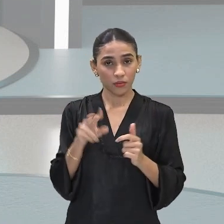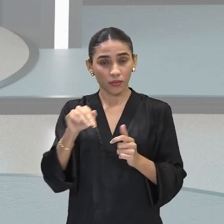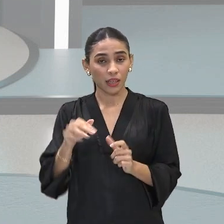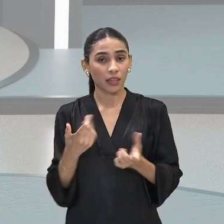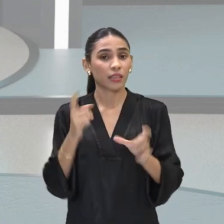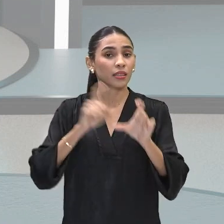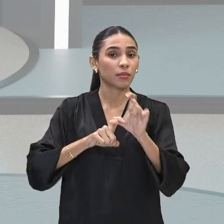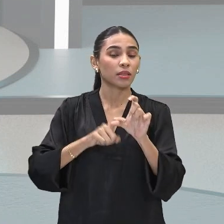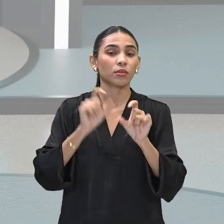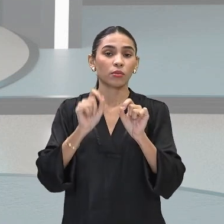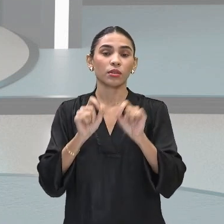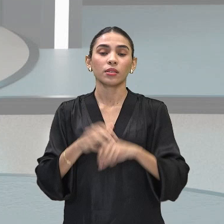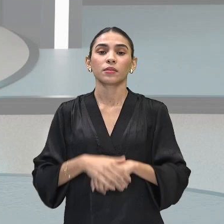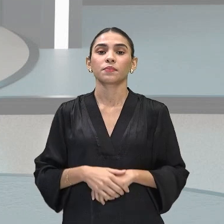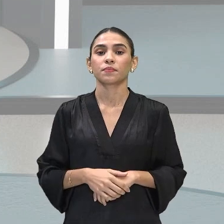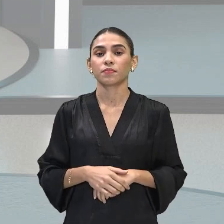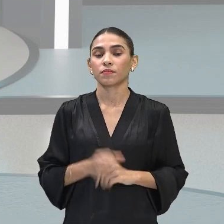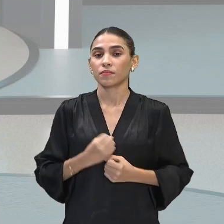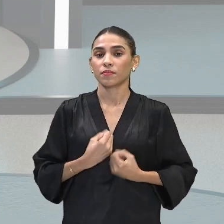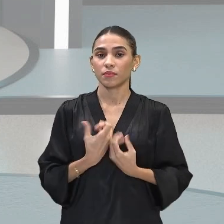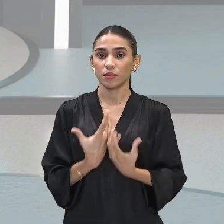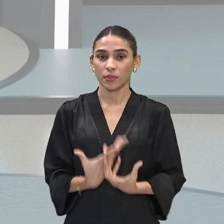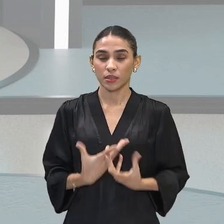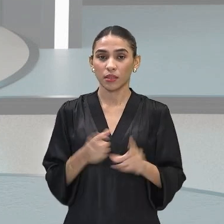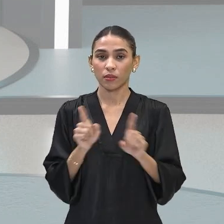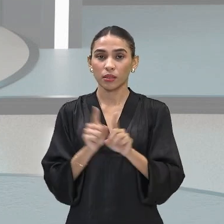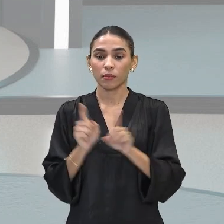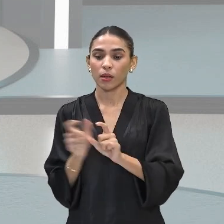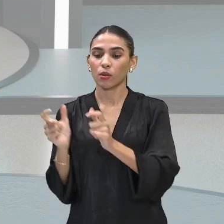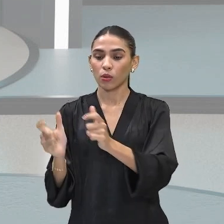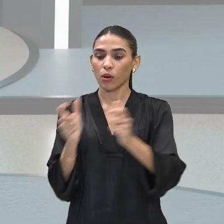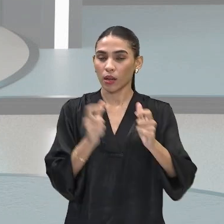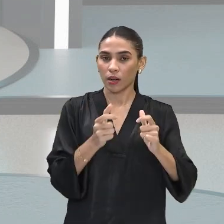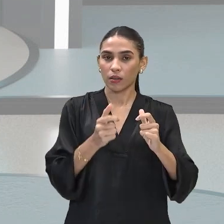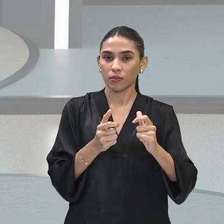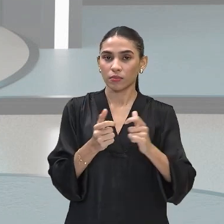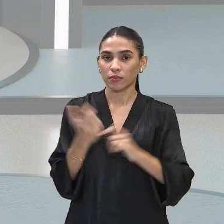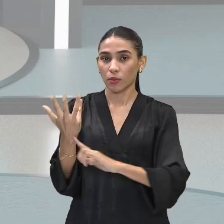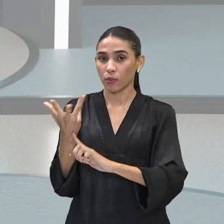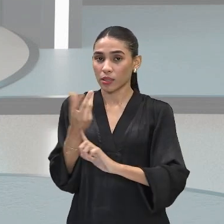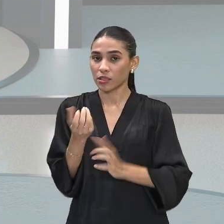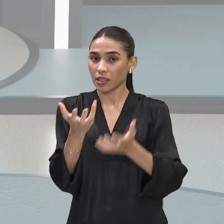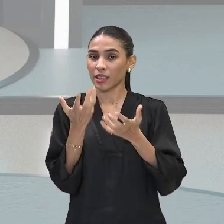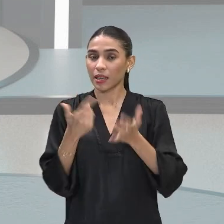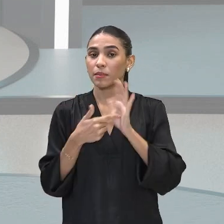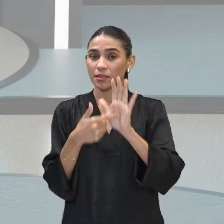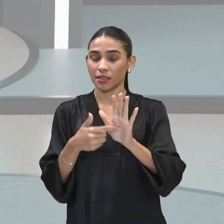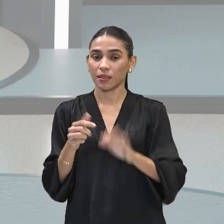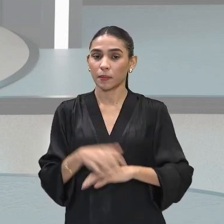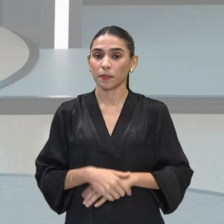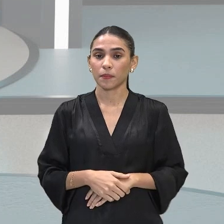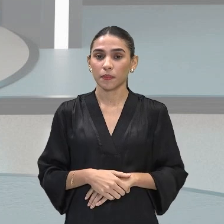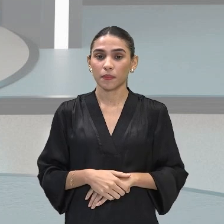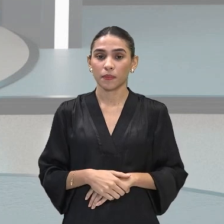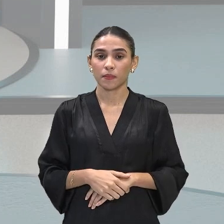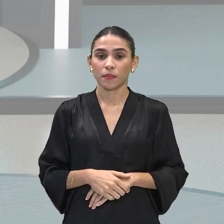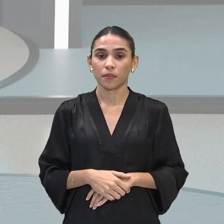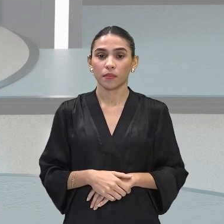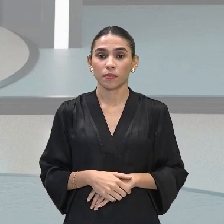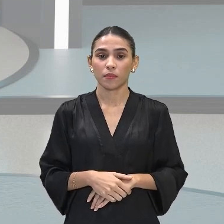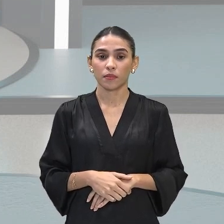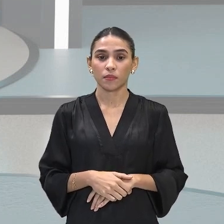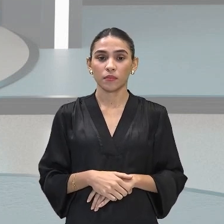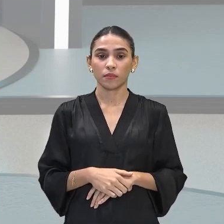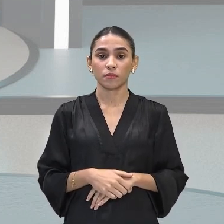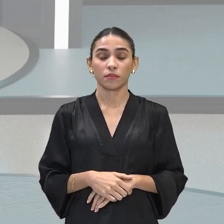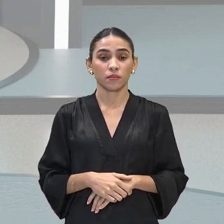depender da expressão e da posição do que o artista quer nos trazer. Então,